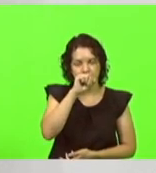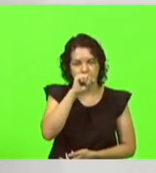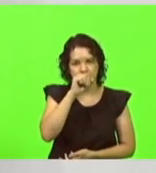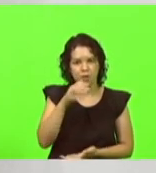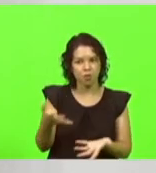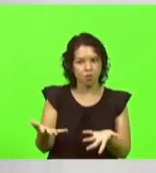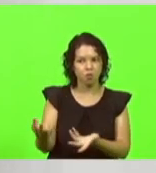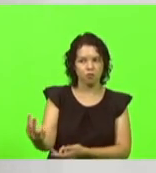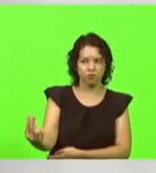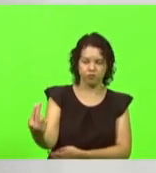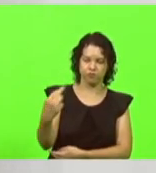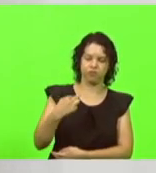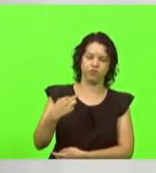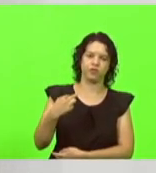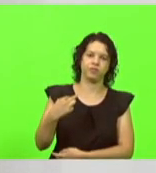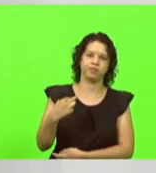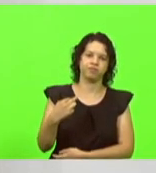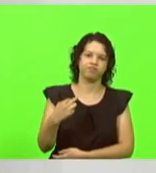Infelizmente,